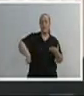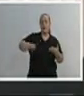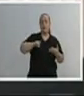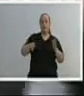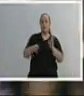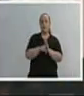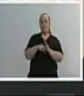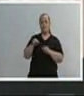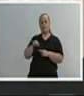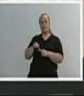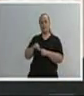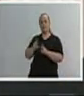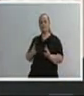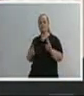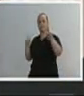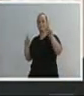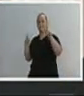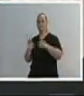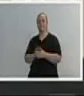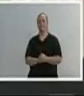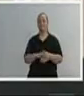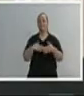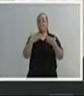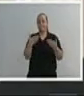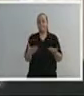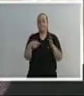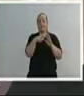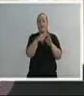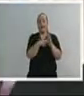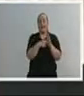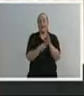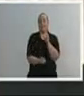aqui municipais. Então, uma norma criada lá pelo